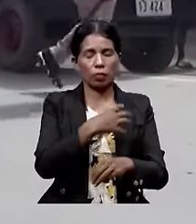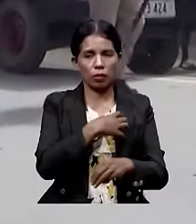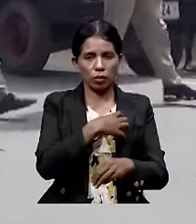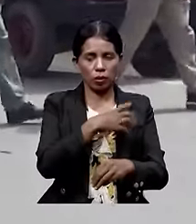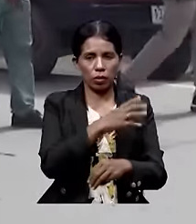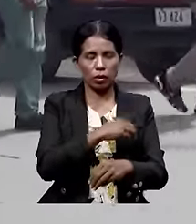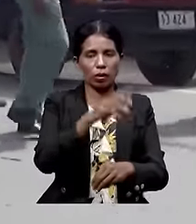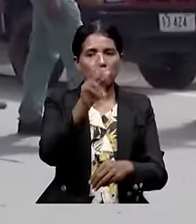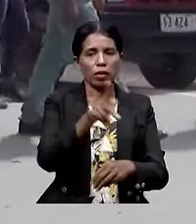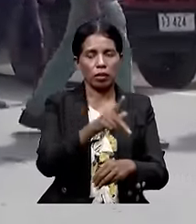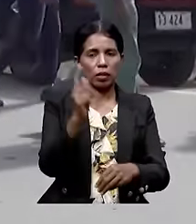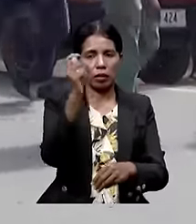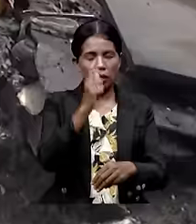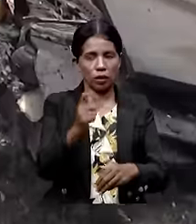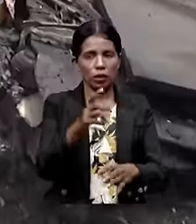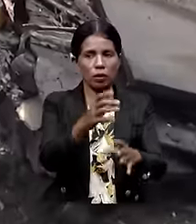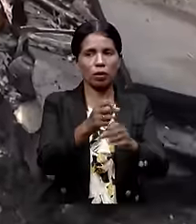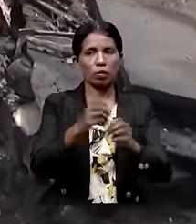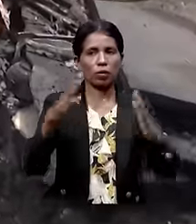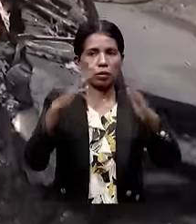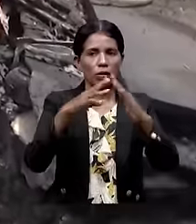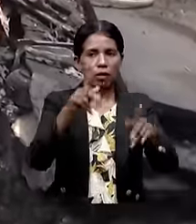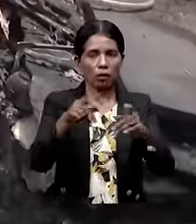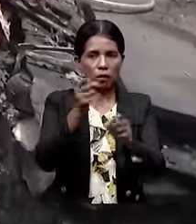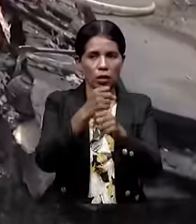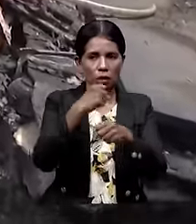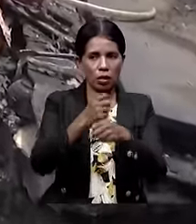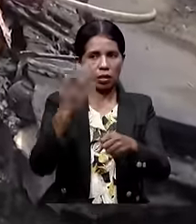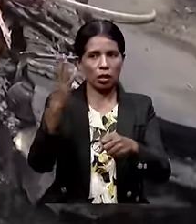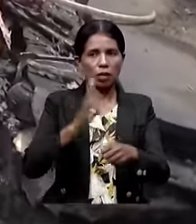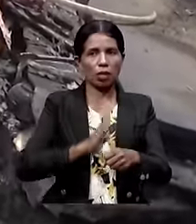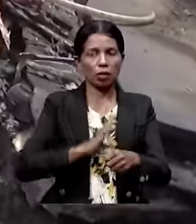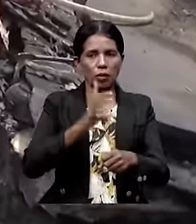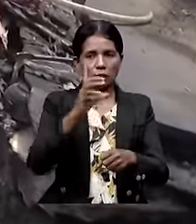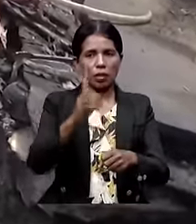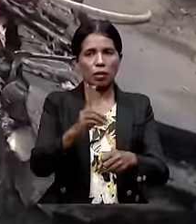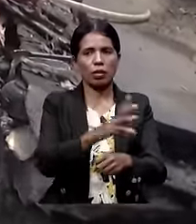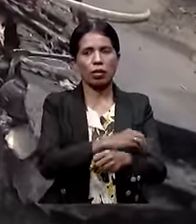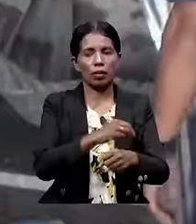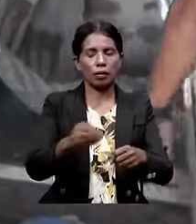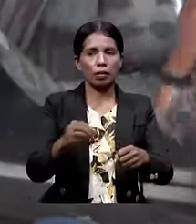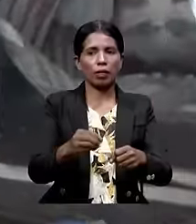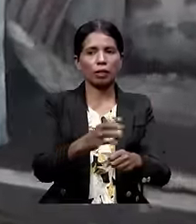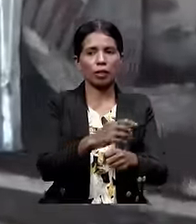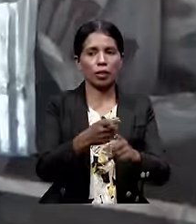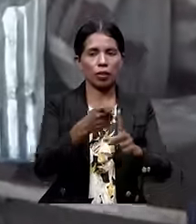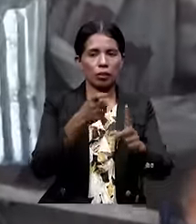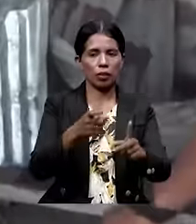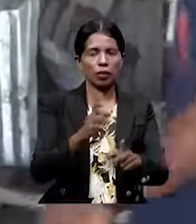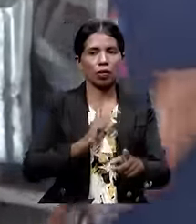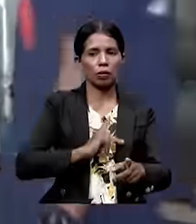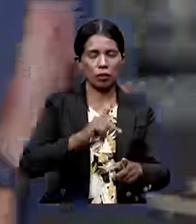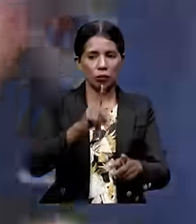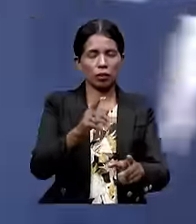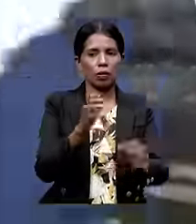Esquadra Cristo Rei, terça, né? Sob uma nebe comunidade Hari e a área Bidau Senghor, no mos e a mota ninim parte Kulhon.